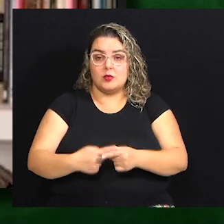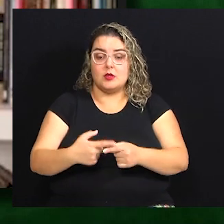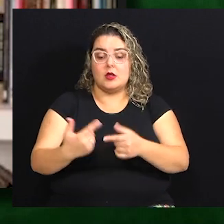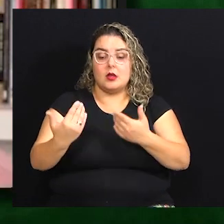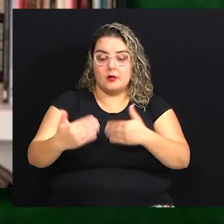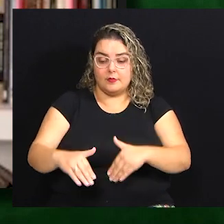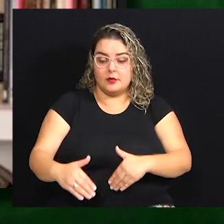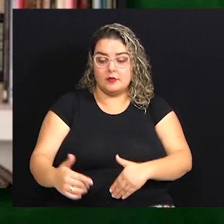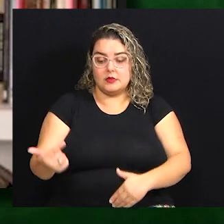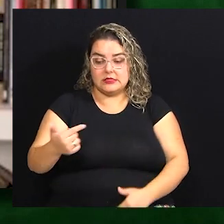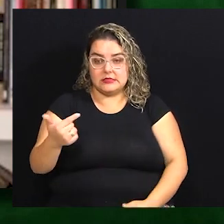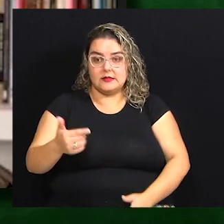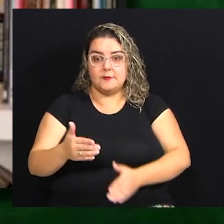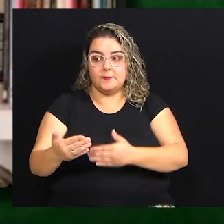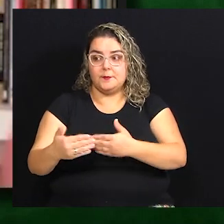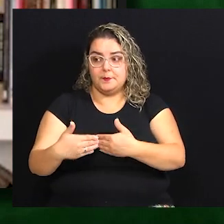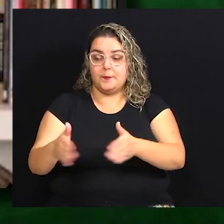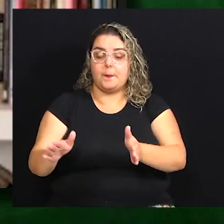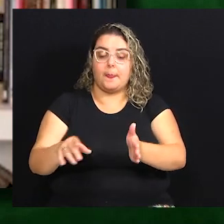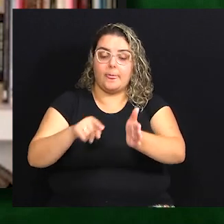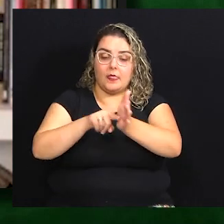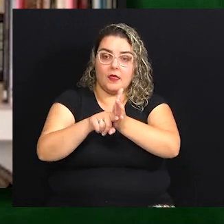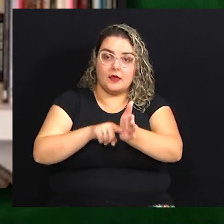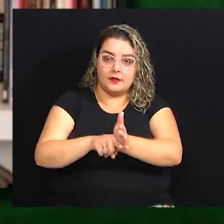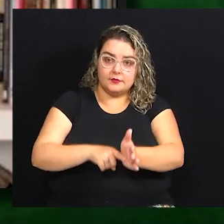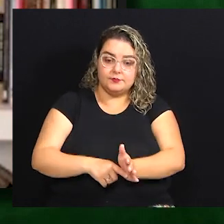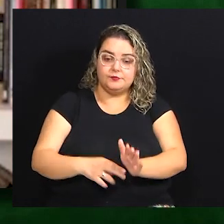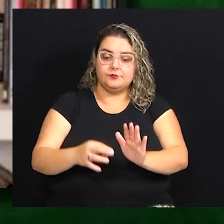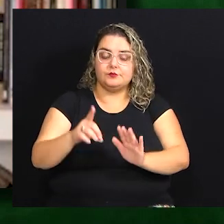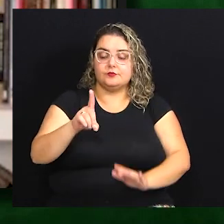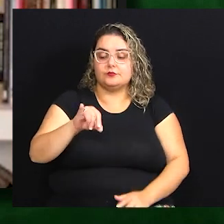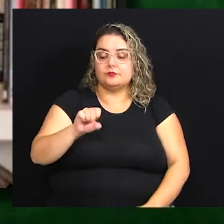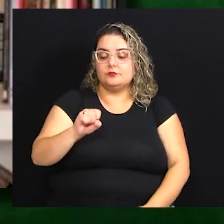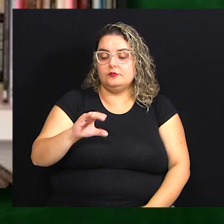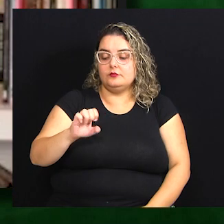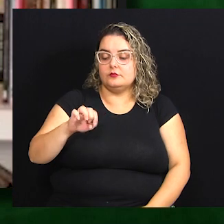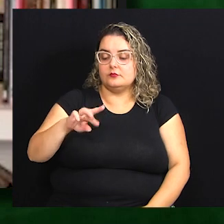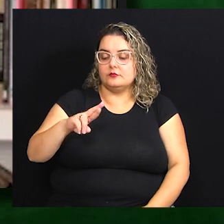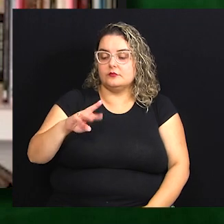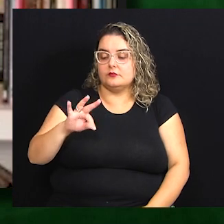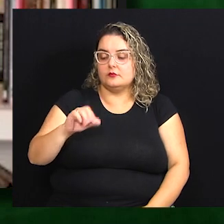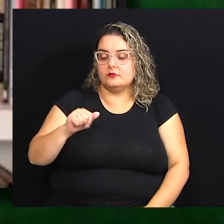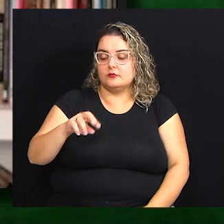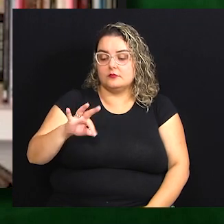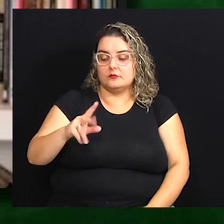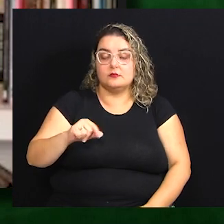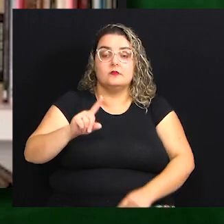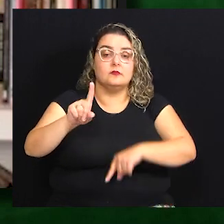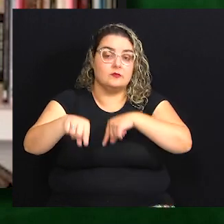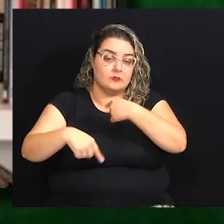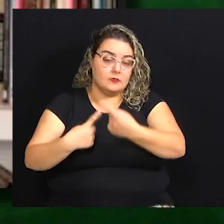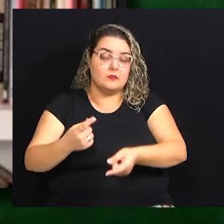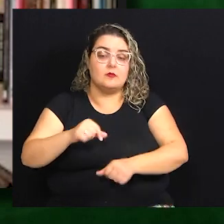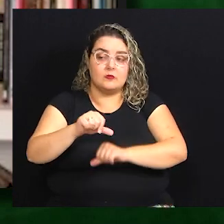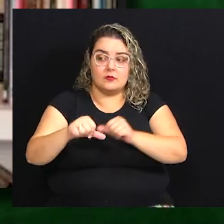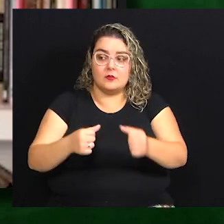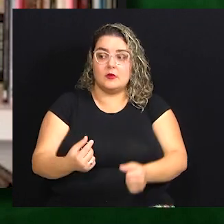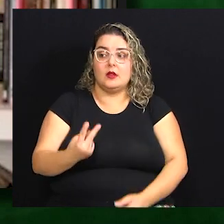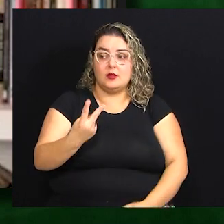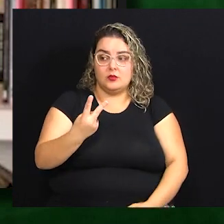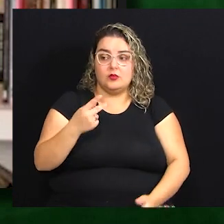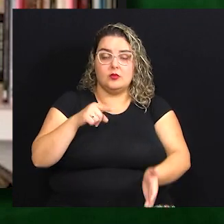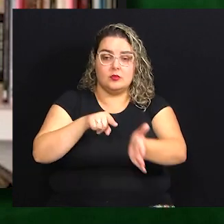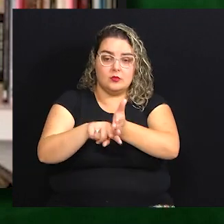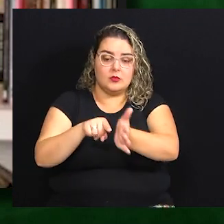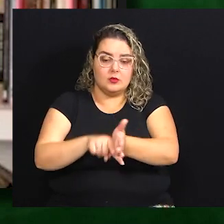fase ela é inteiramente aberta, de questões dissertativas. Uma outra mudança importante é que tem 2 questões a menos